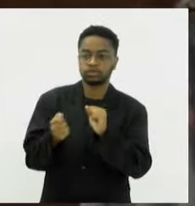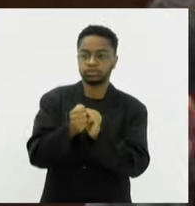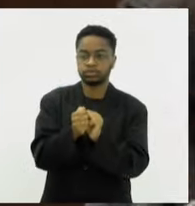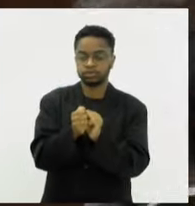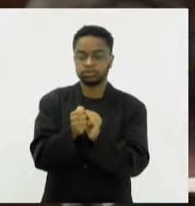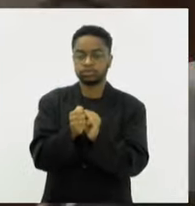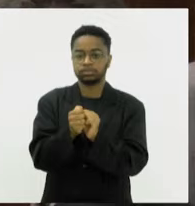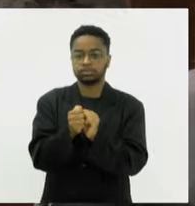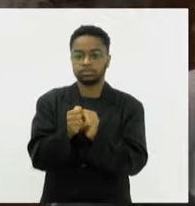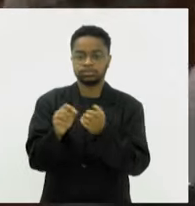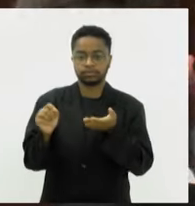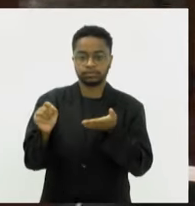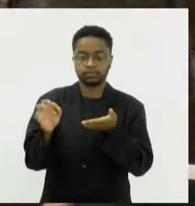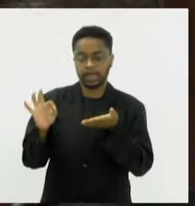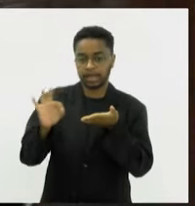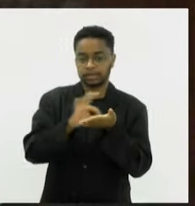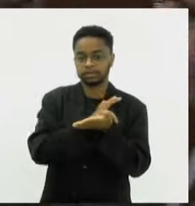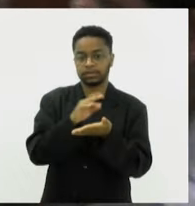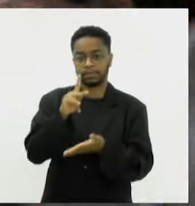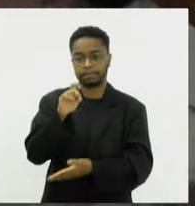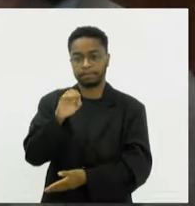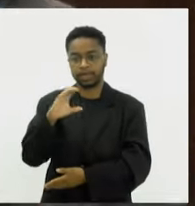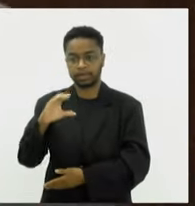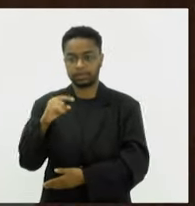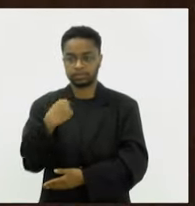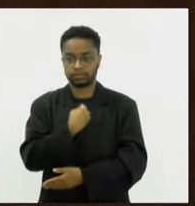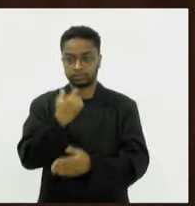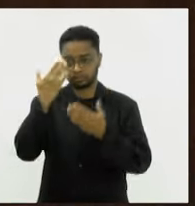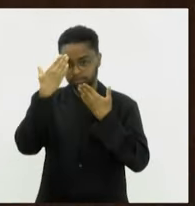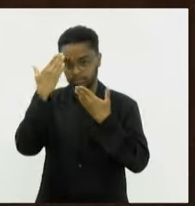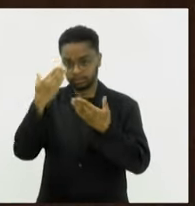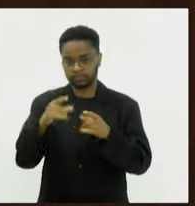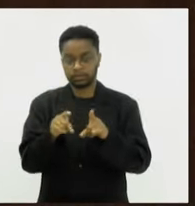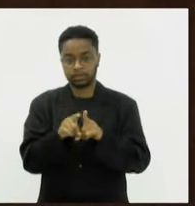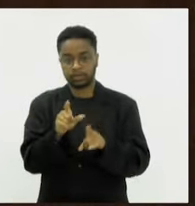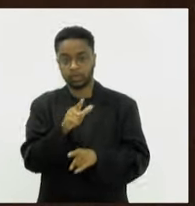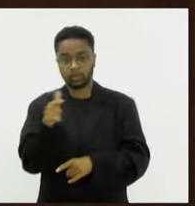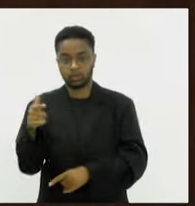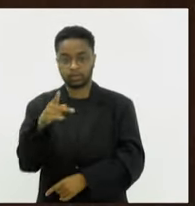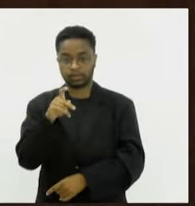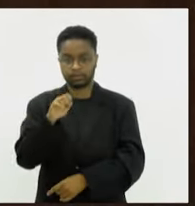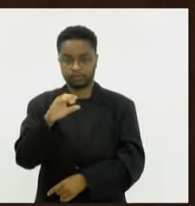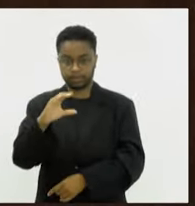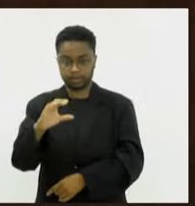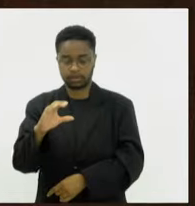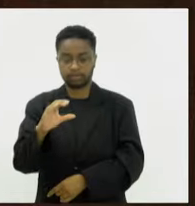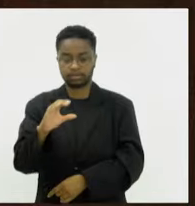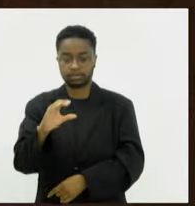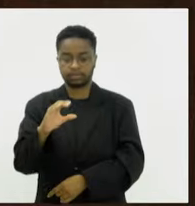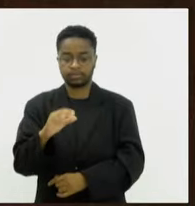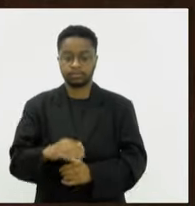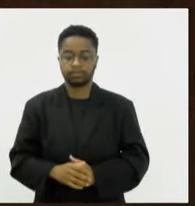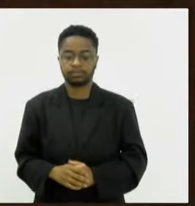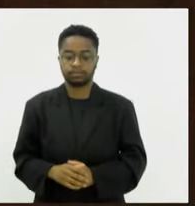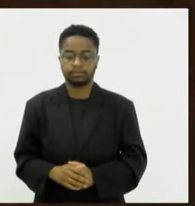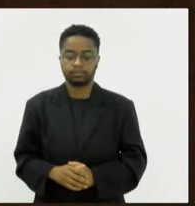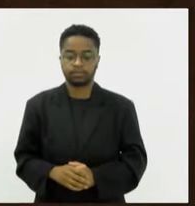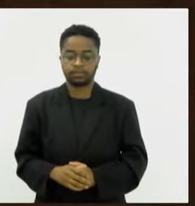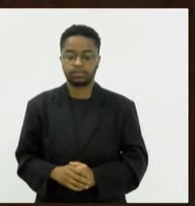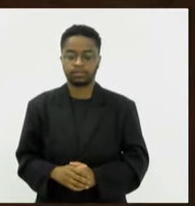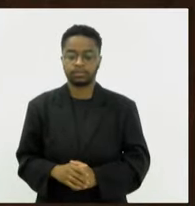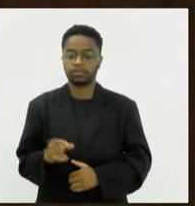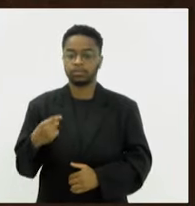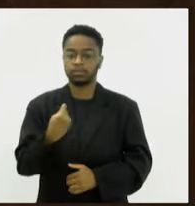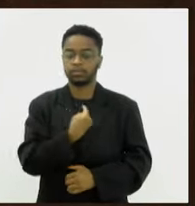na assinatura dessa PEC, a gente agradece muito. Uma outra PEC, senhora presidenta, que nós